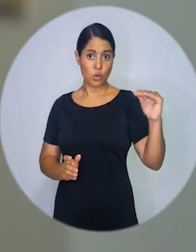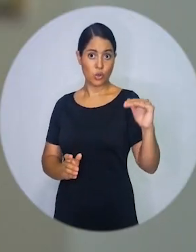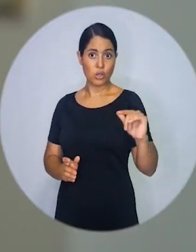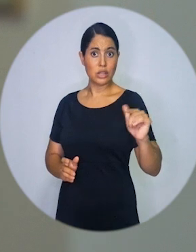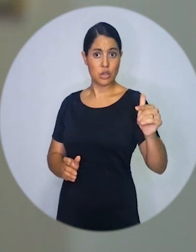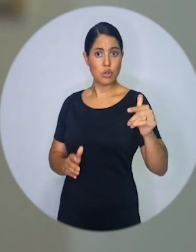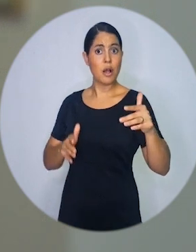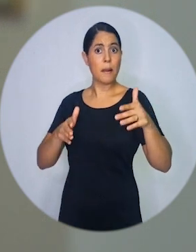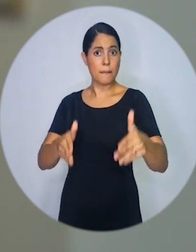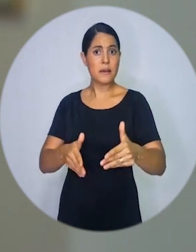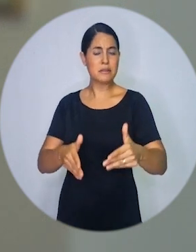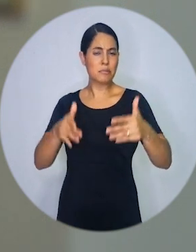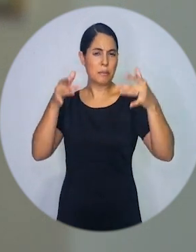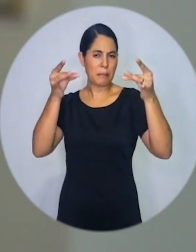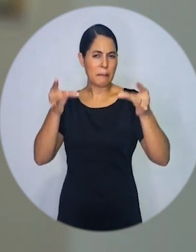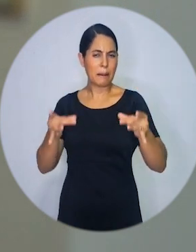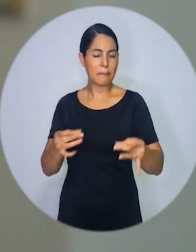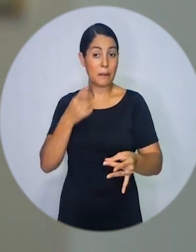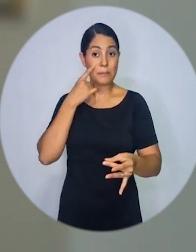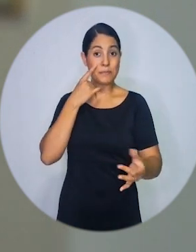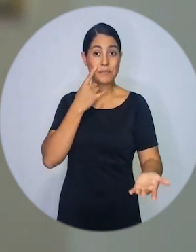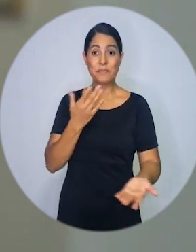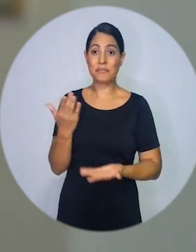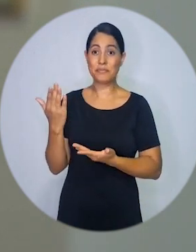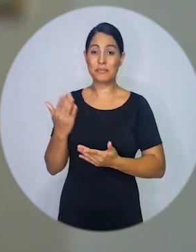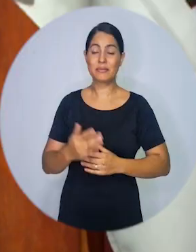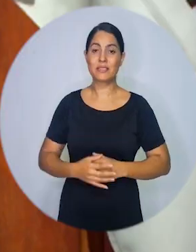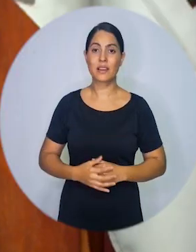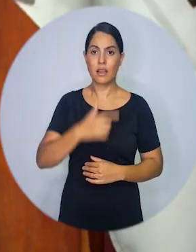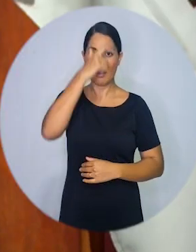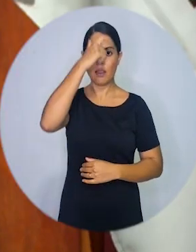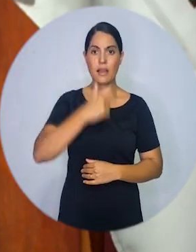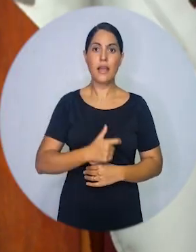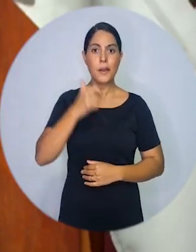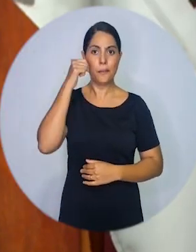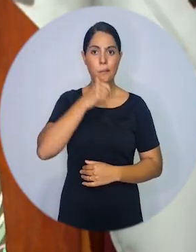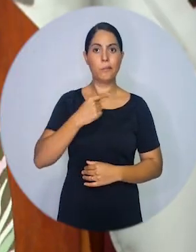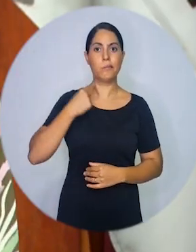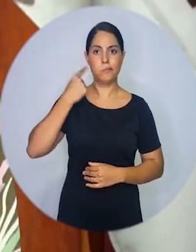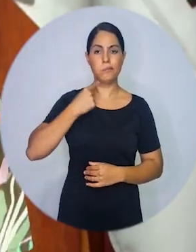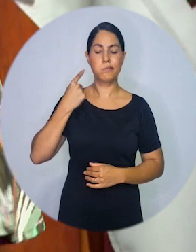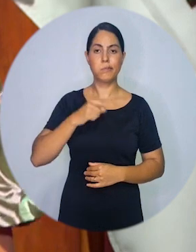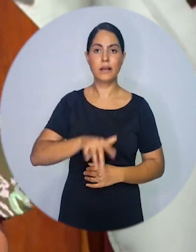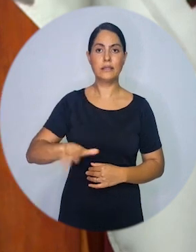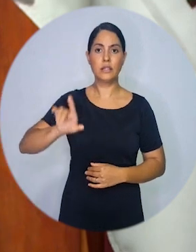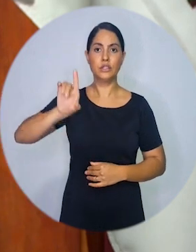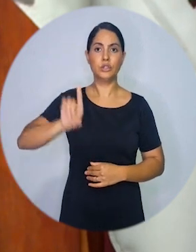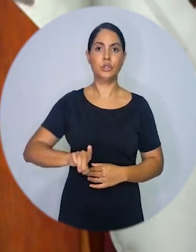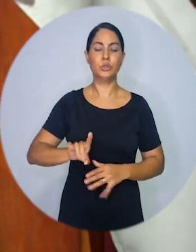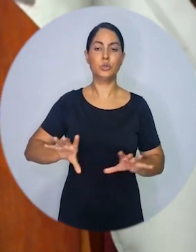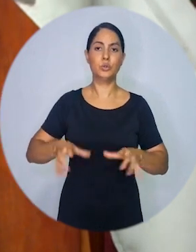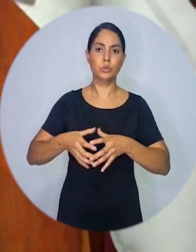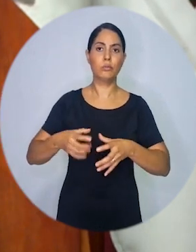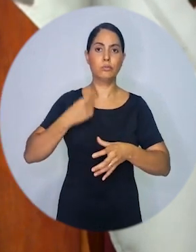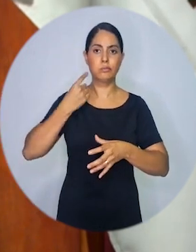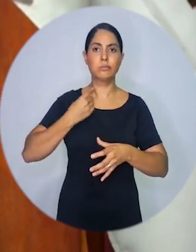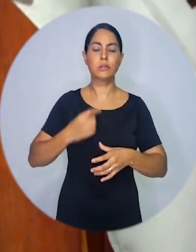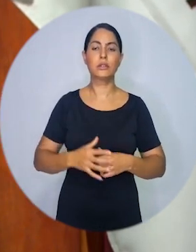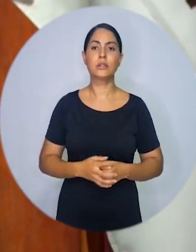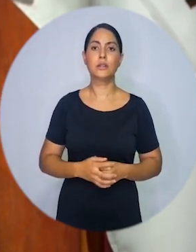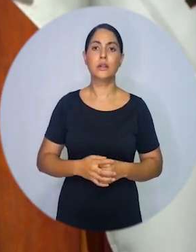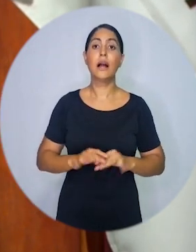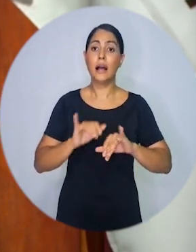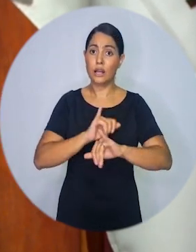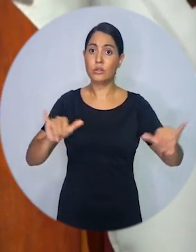autoridades também participaram do evento. Detalhes que a gente confere agora. Como mulher advogada e dirigente de classe, reafirmo que a